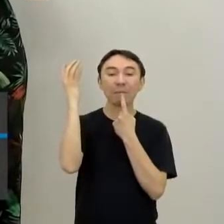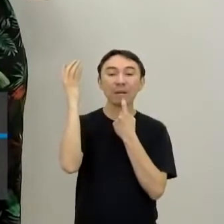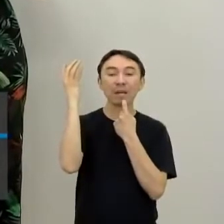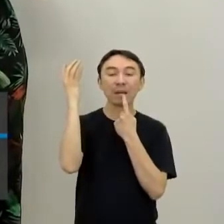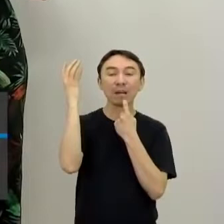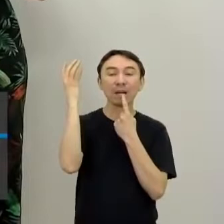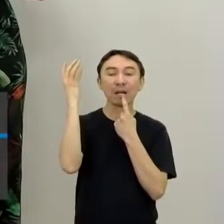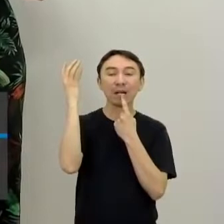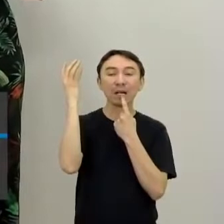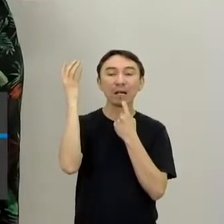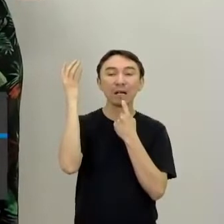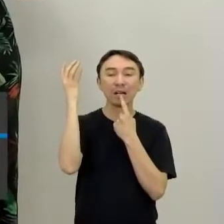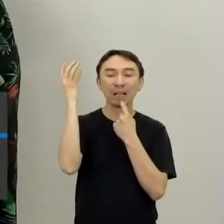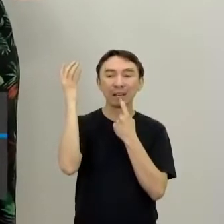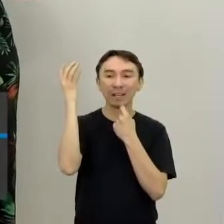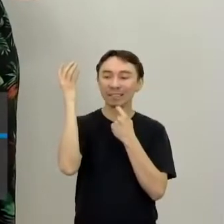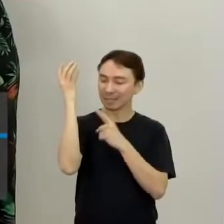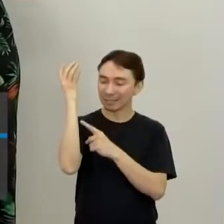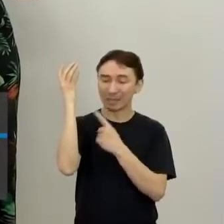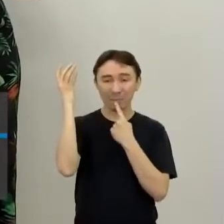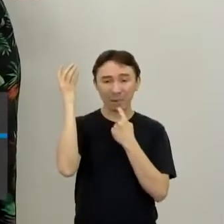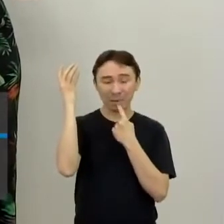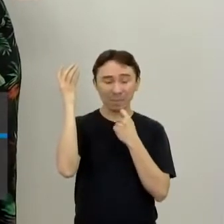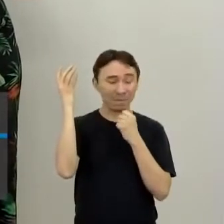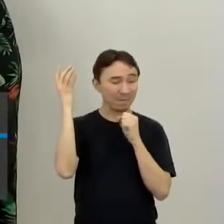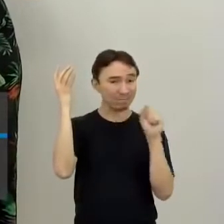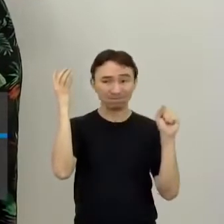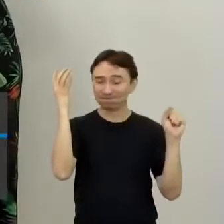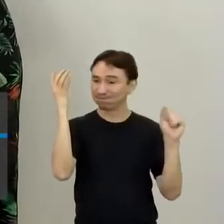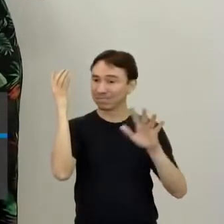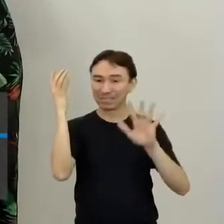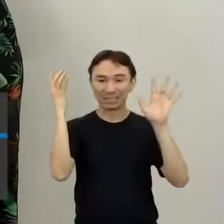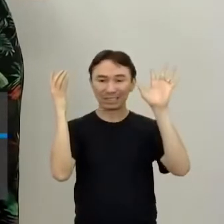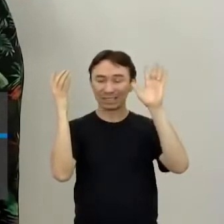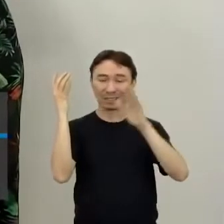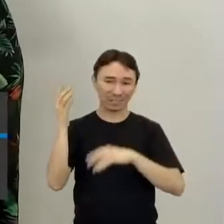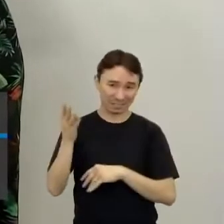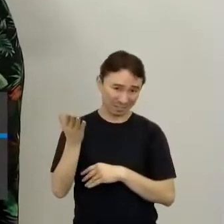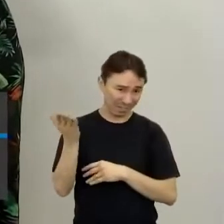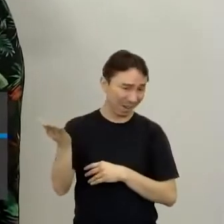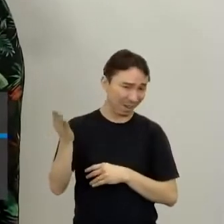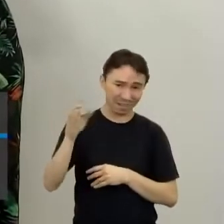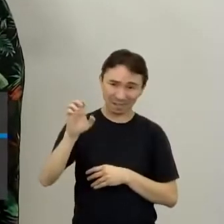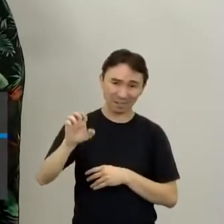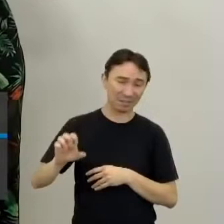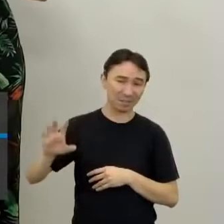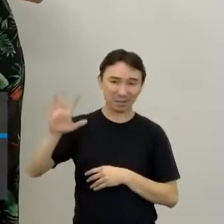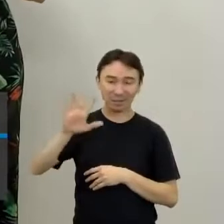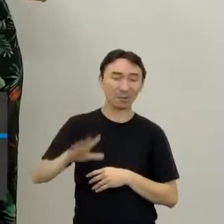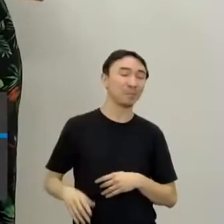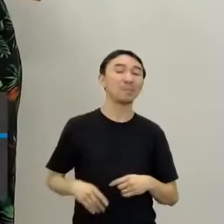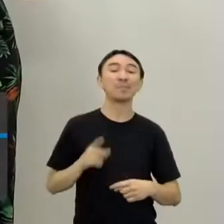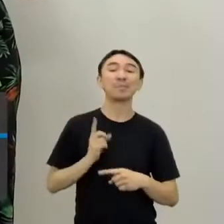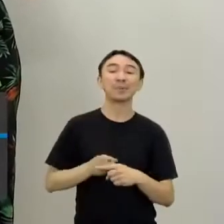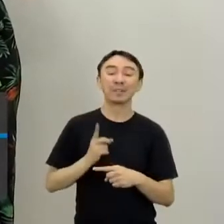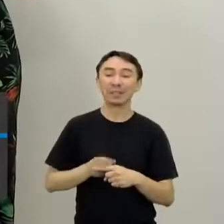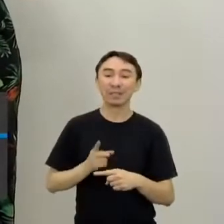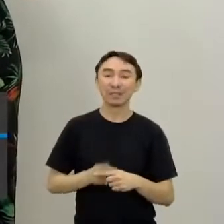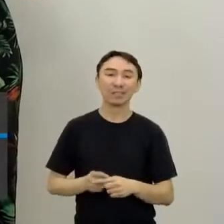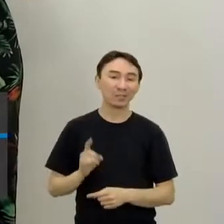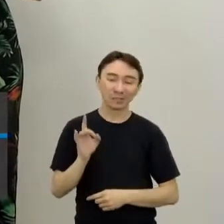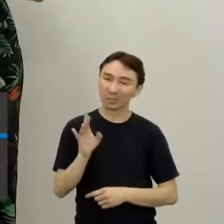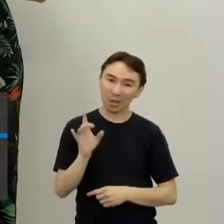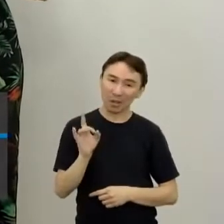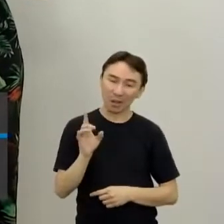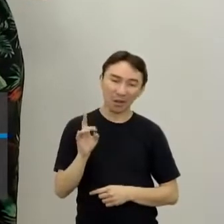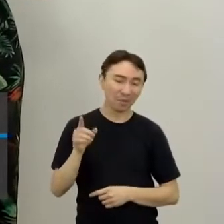tinta vermelha, ela é muito cara lá na Europa. Porque somente os grandes reis